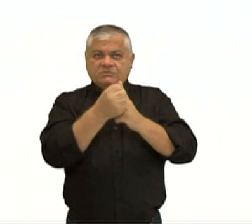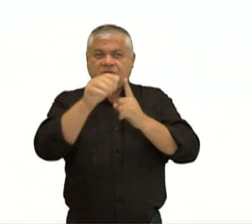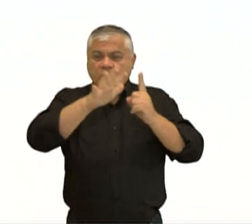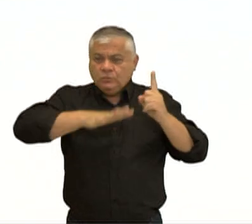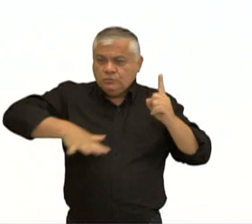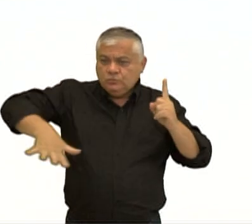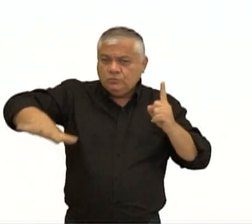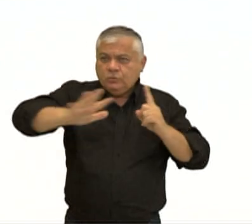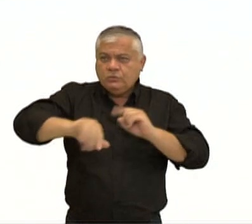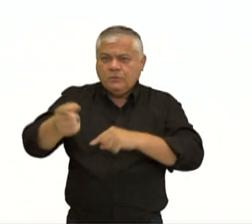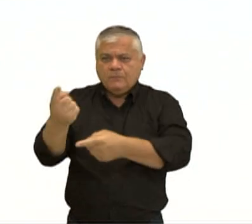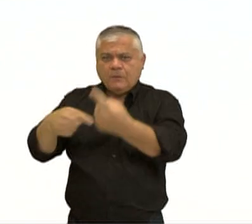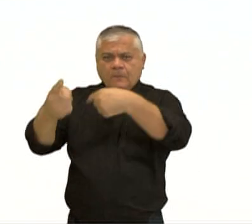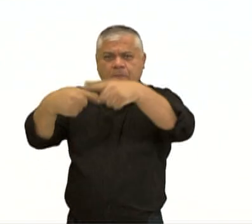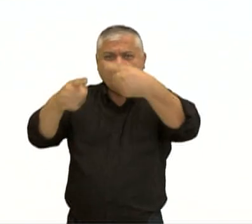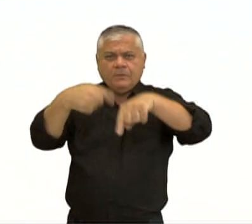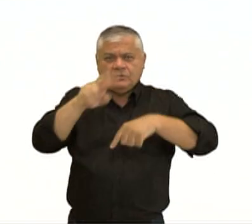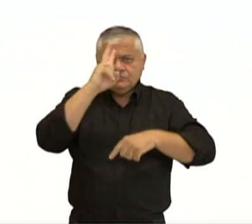todas as revoluções da história;